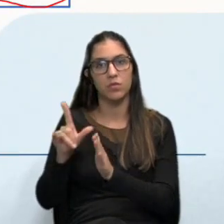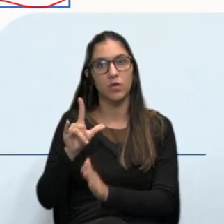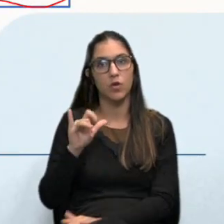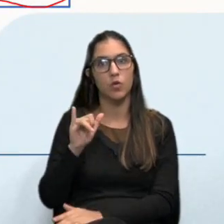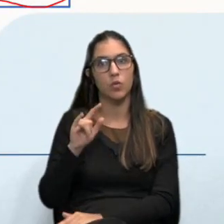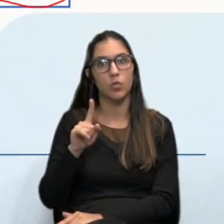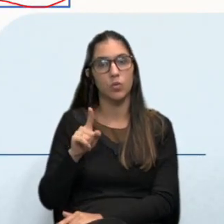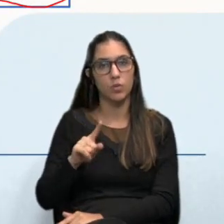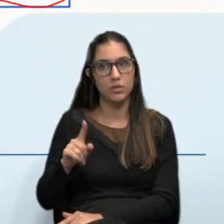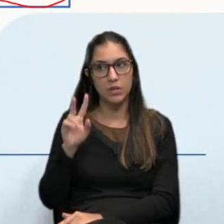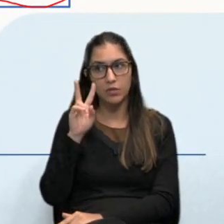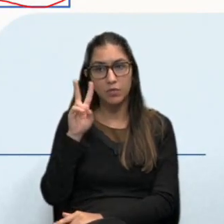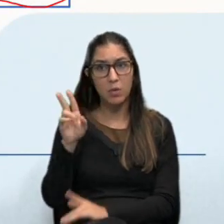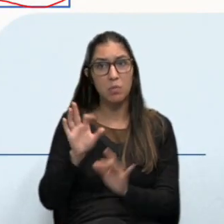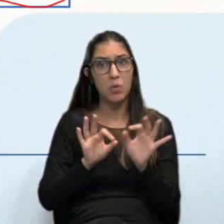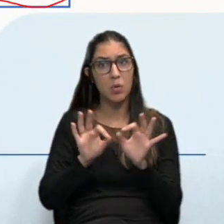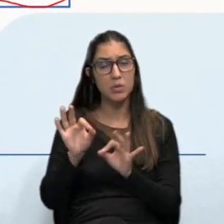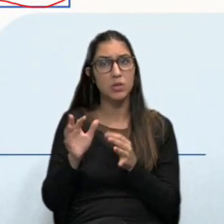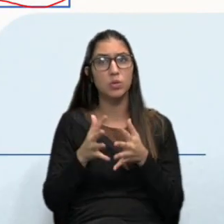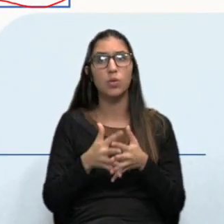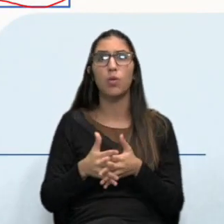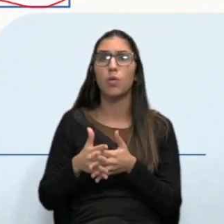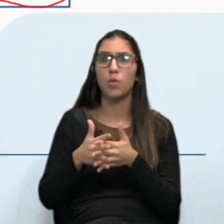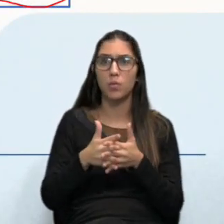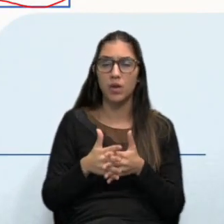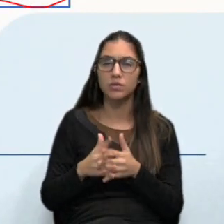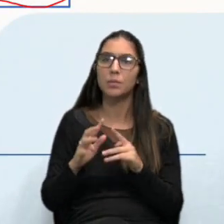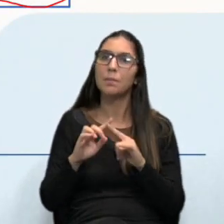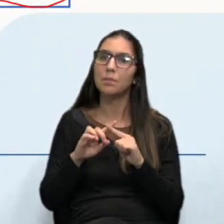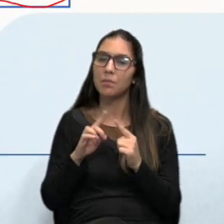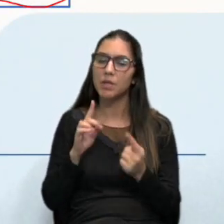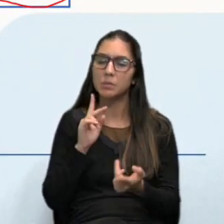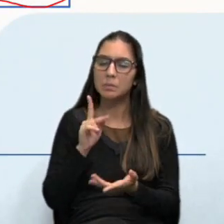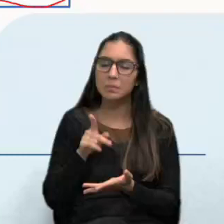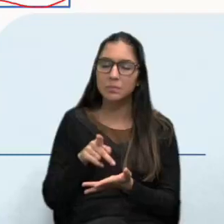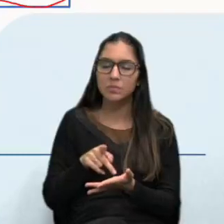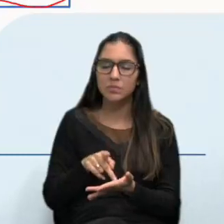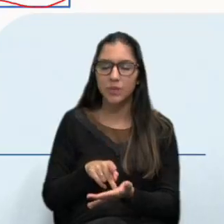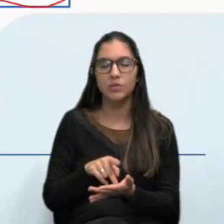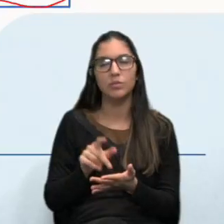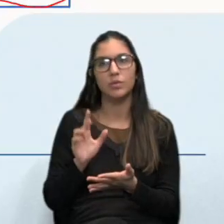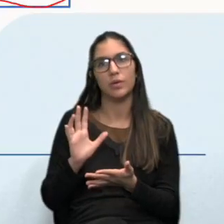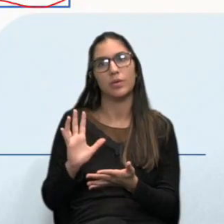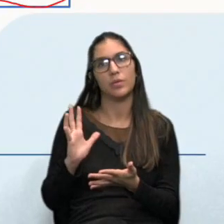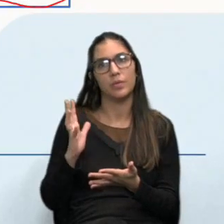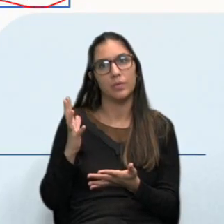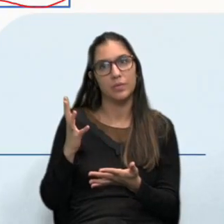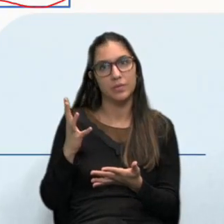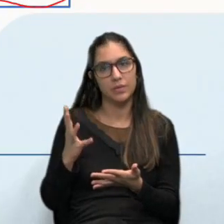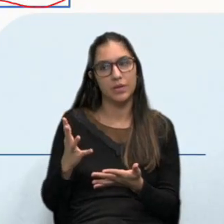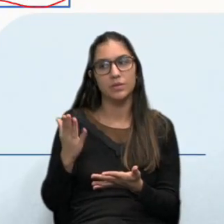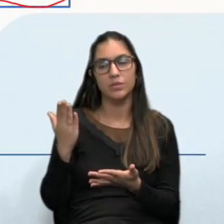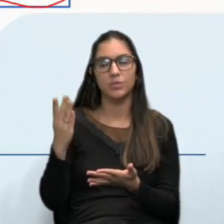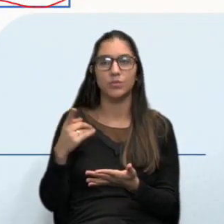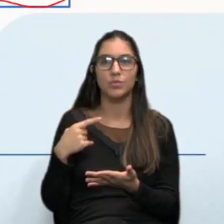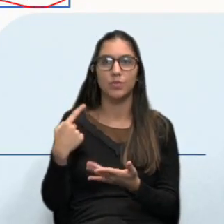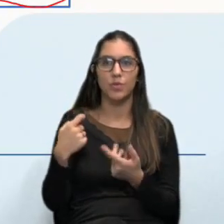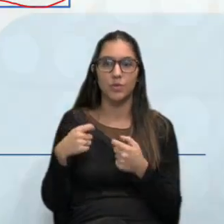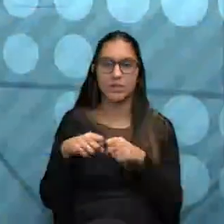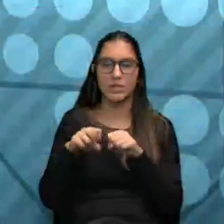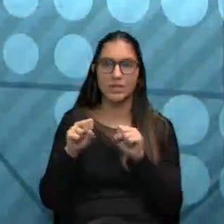Luiz. Então você vê como esse processo é complexo, mas é o que realmente ocorre aí no nosso